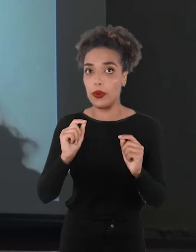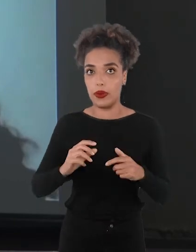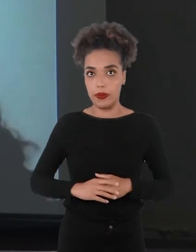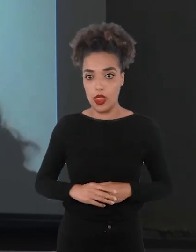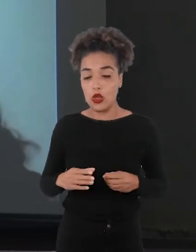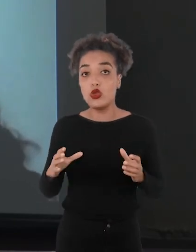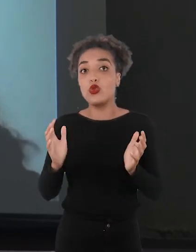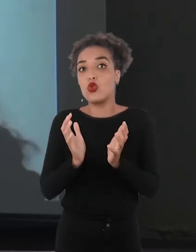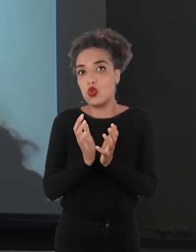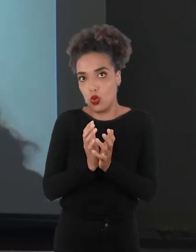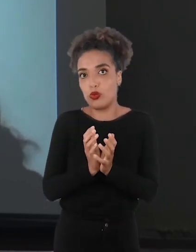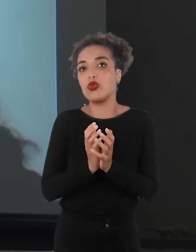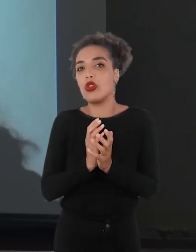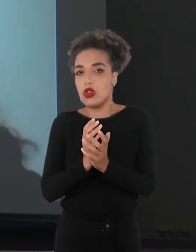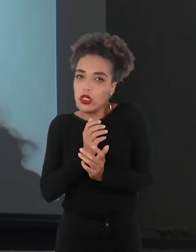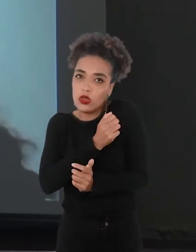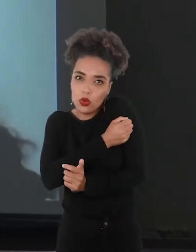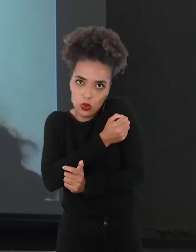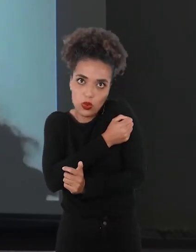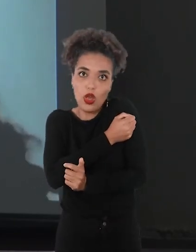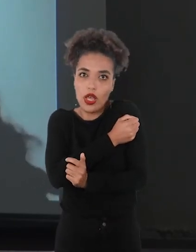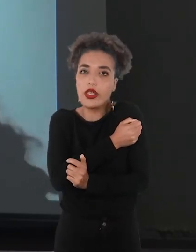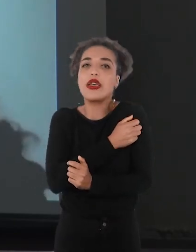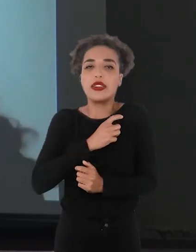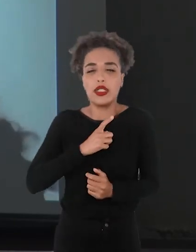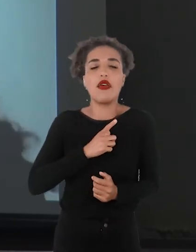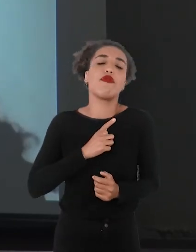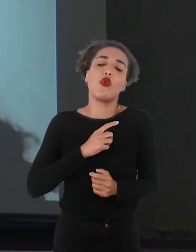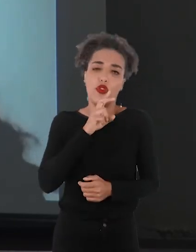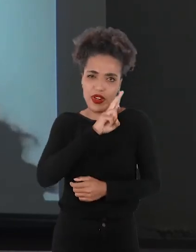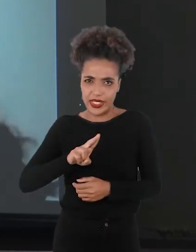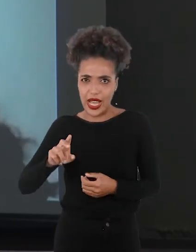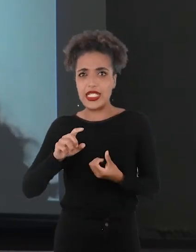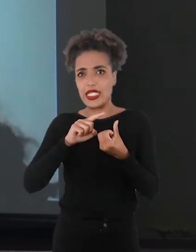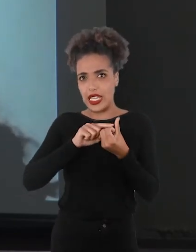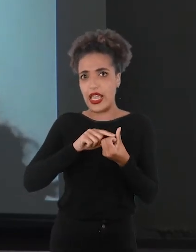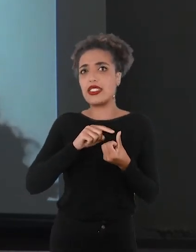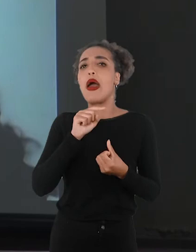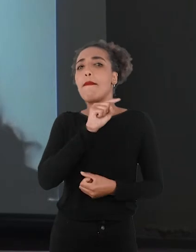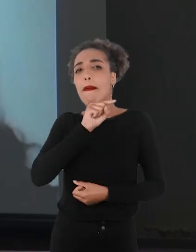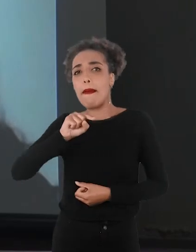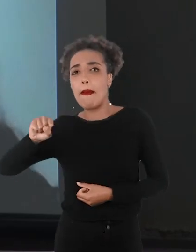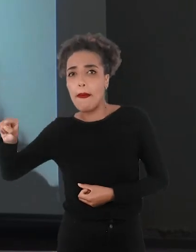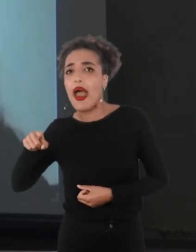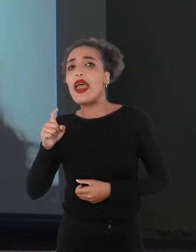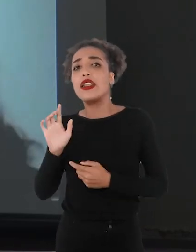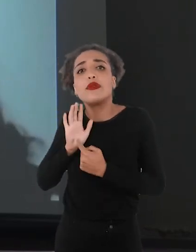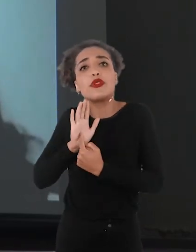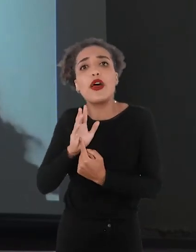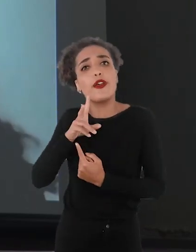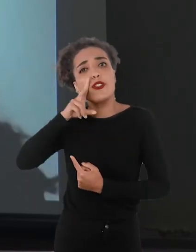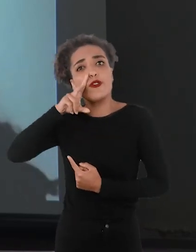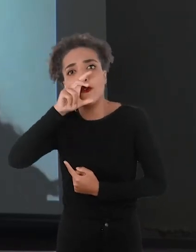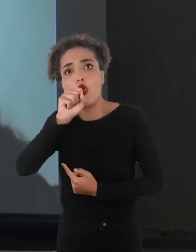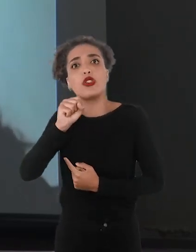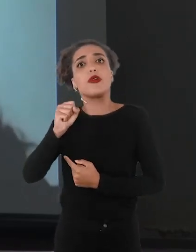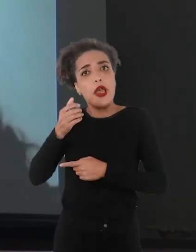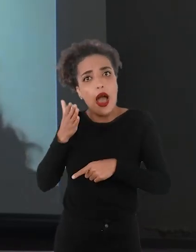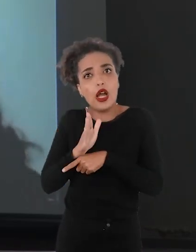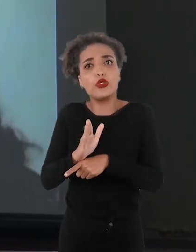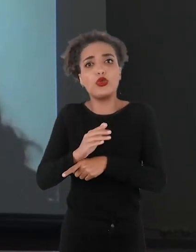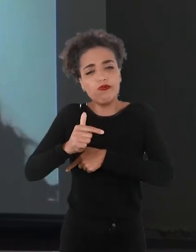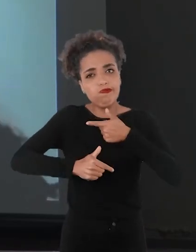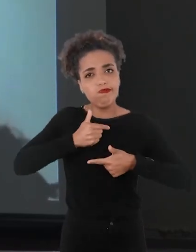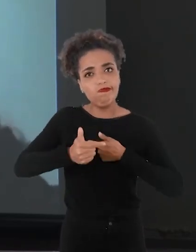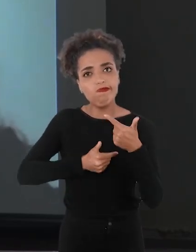coletivos estudantis nas seis universidades se mostraram como forças instituintes, né? Que contribuem